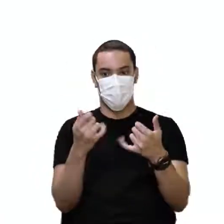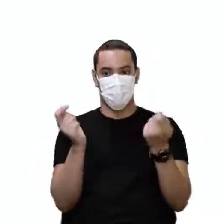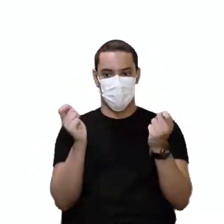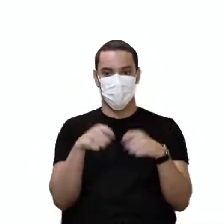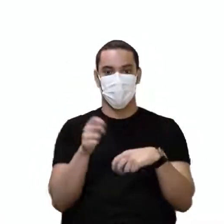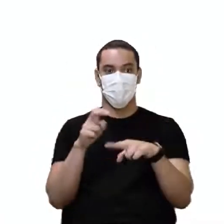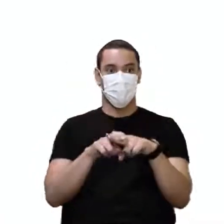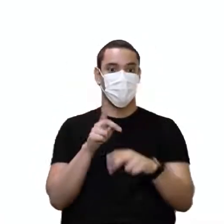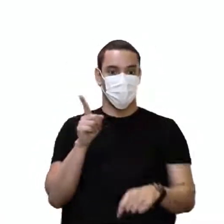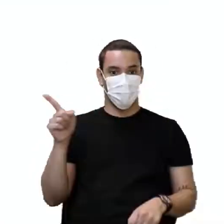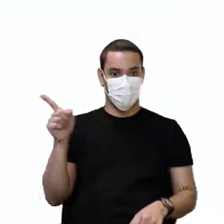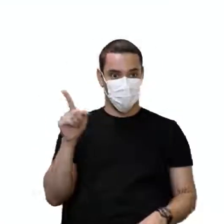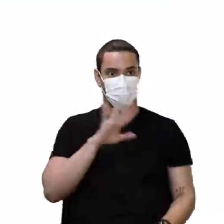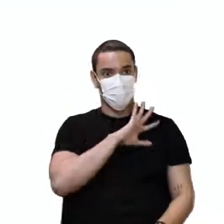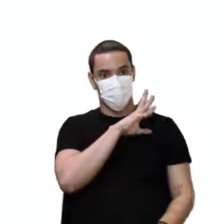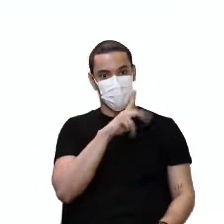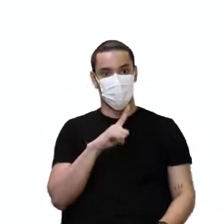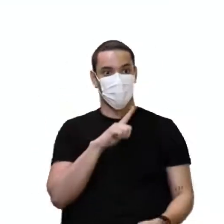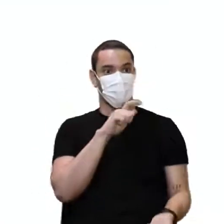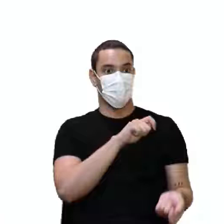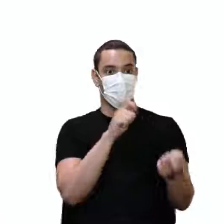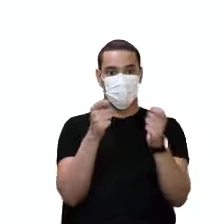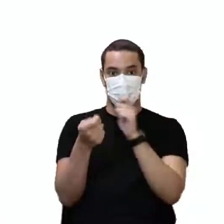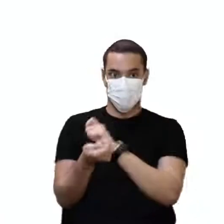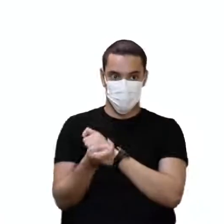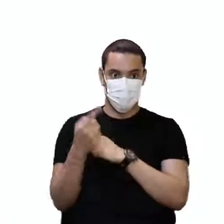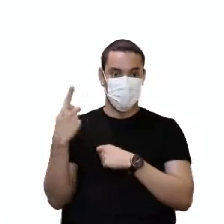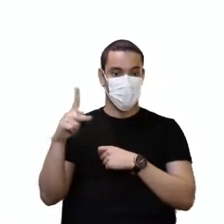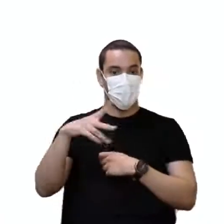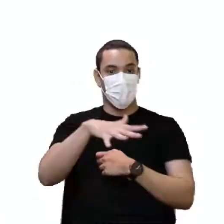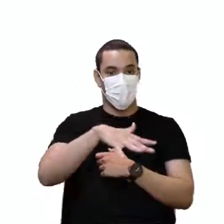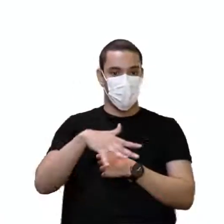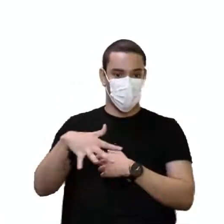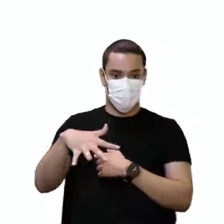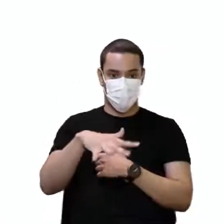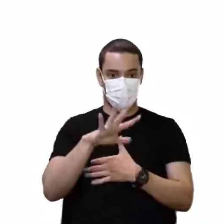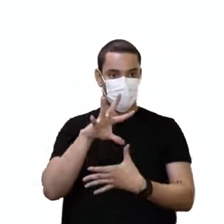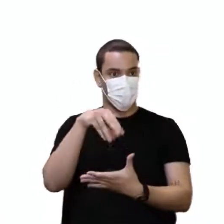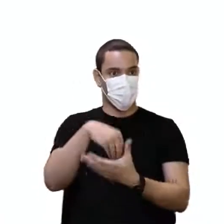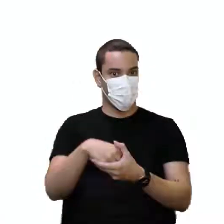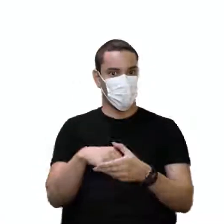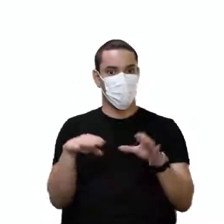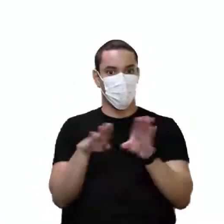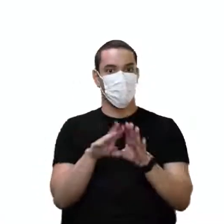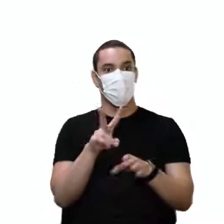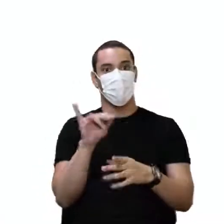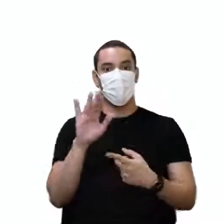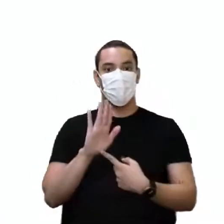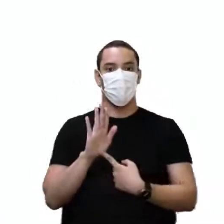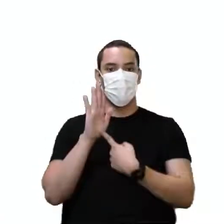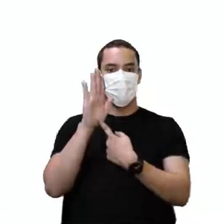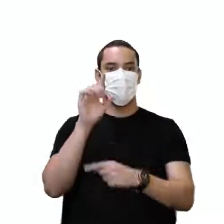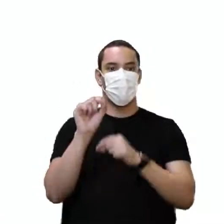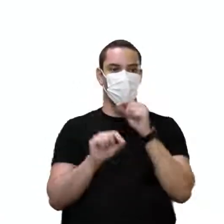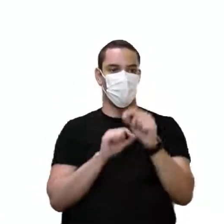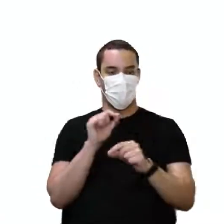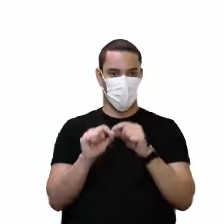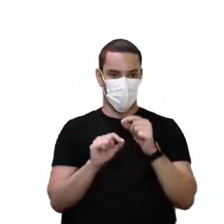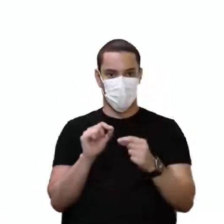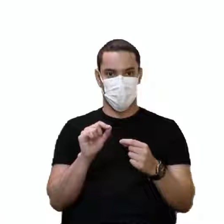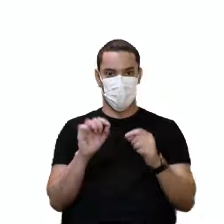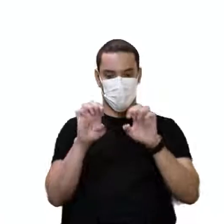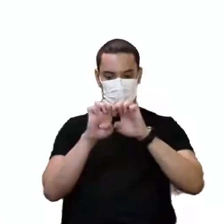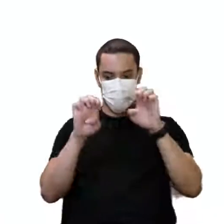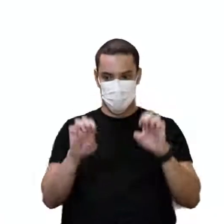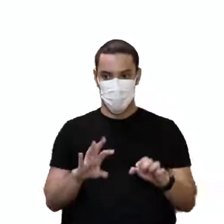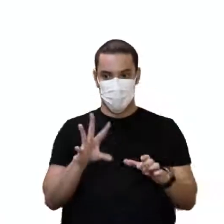tá? Então, esses animais, eles estão adaptados para esses ambientes, né? E vão apresentar